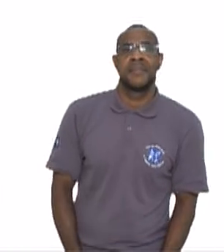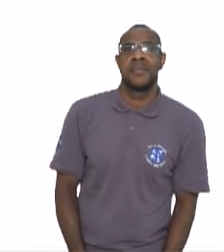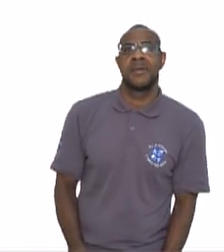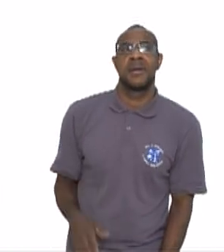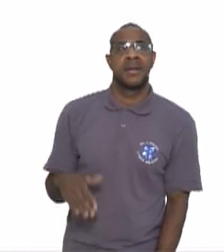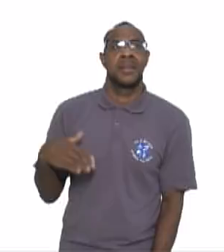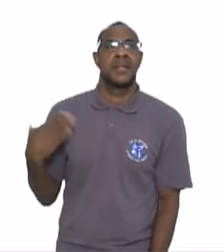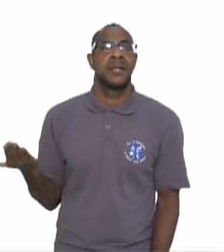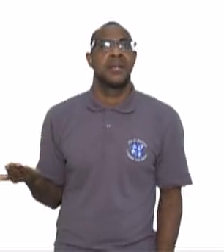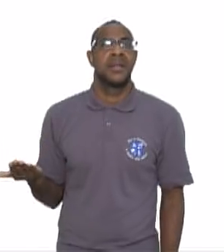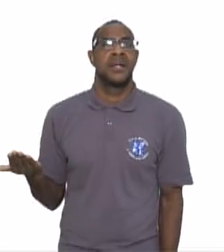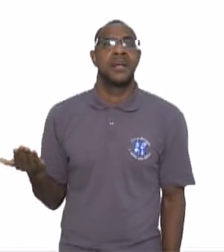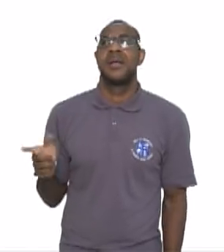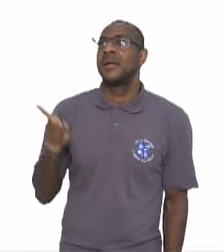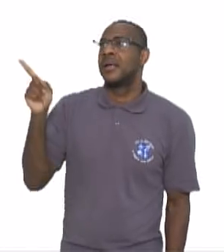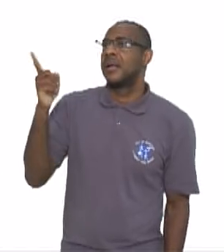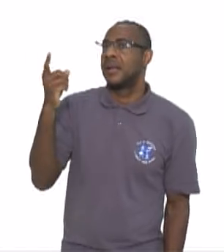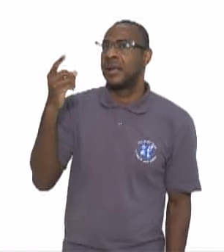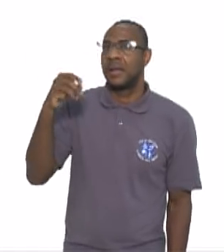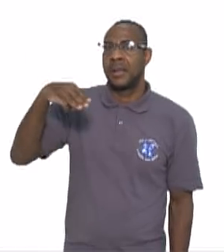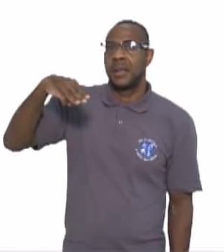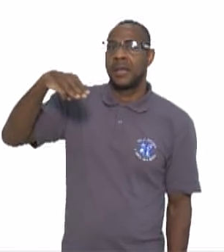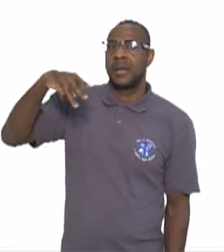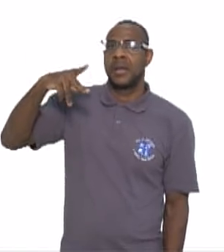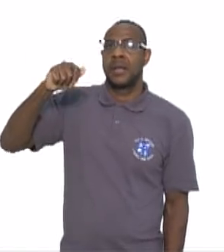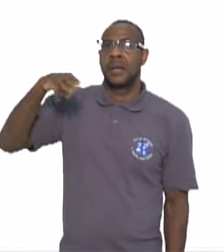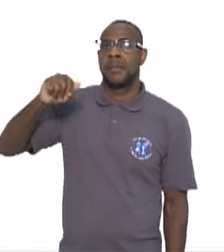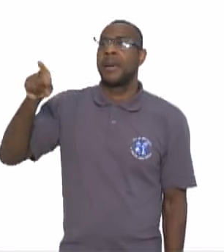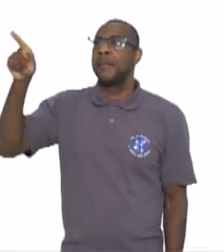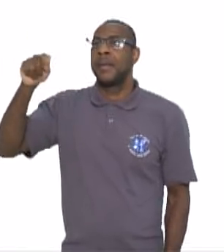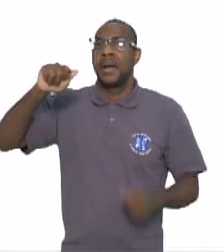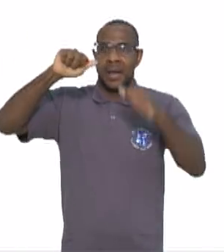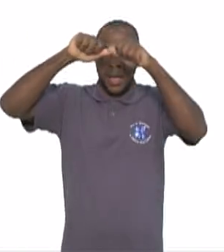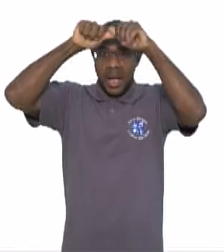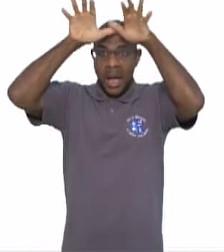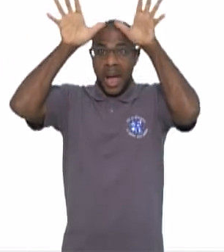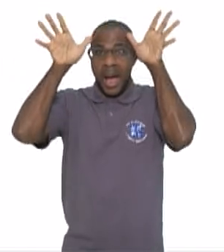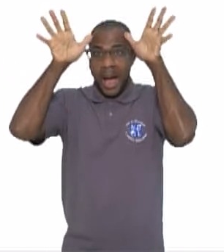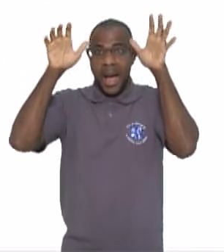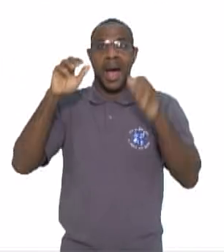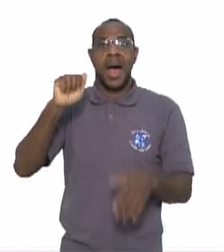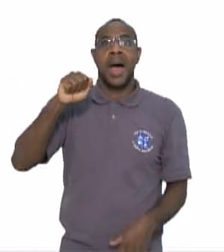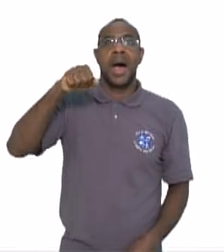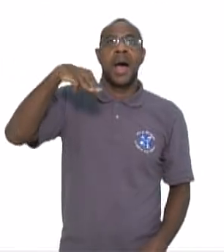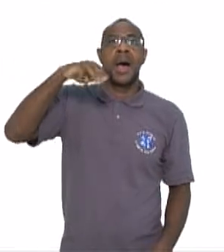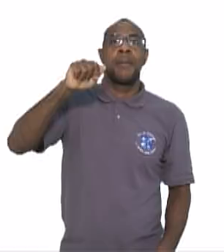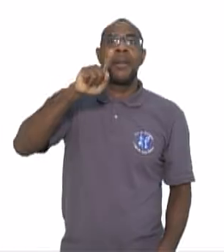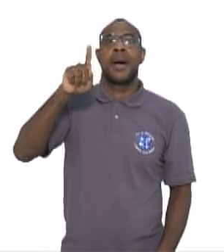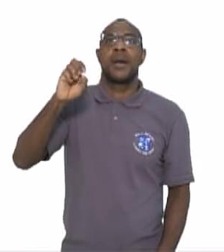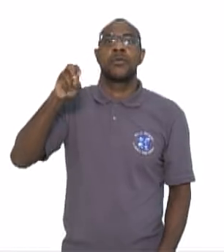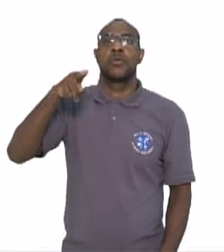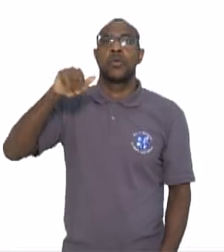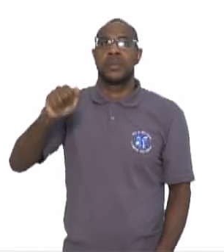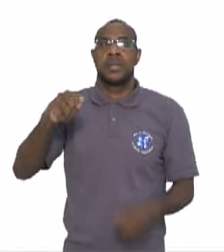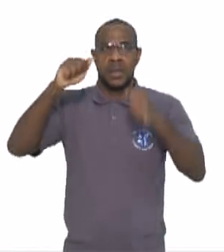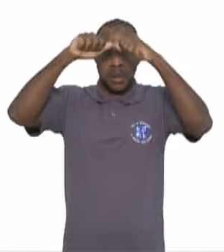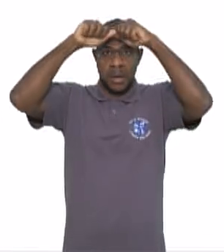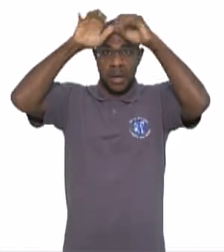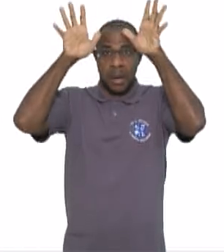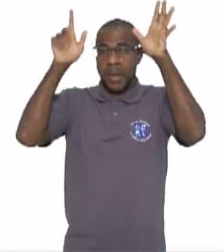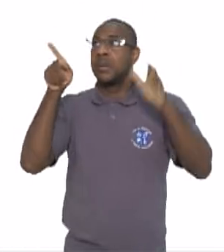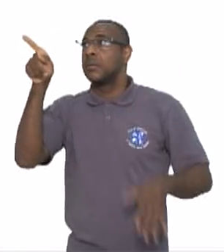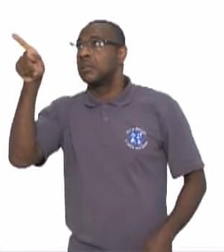Então, eu trouxe ali no mapa, o mapa da Amazônia, né? A Amazônia pertence ao Brasil, né? Nosso